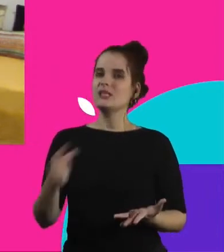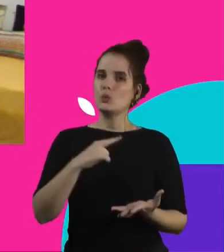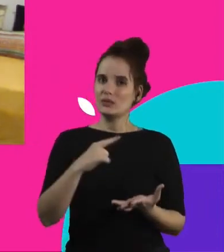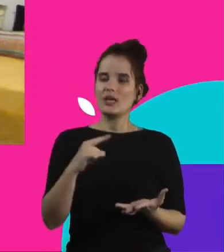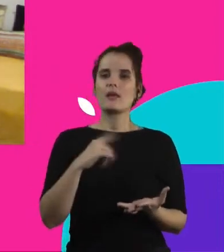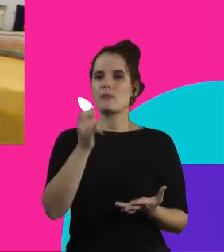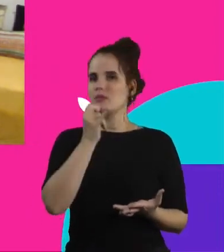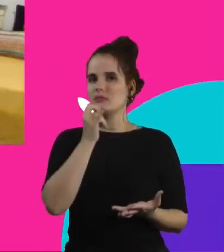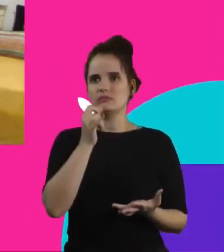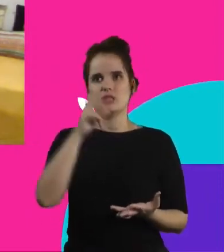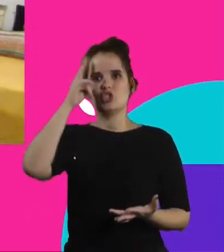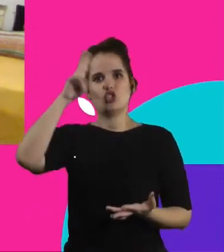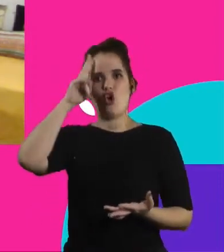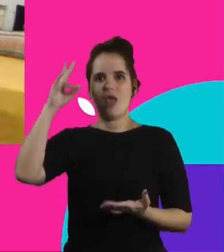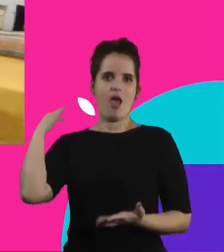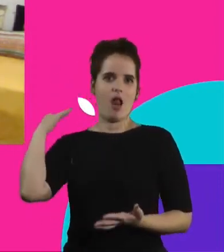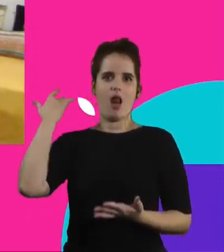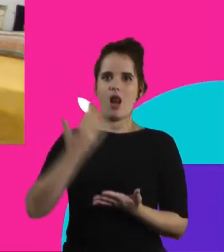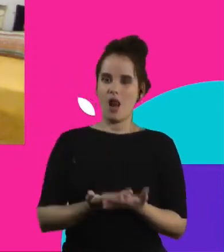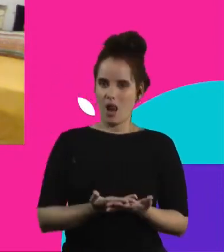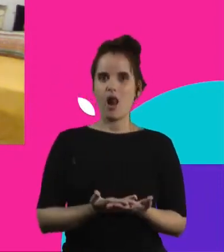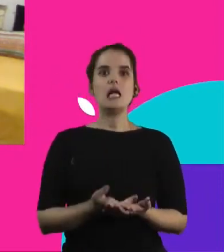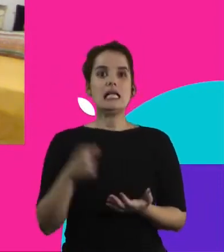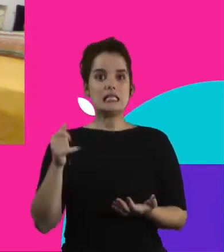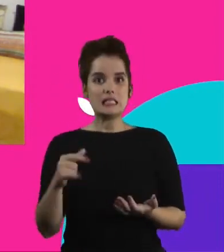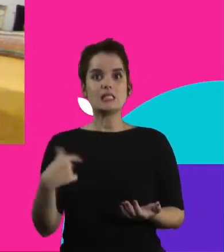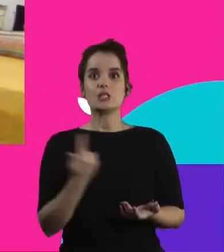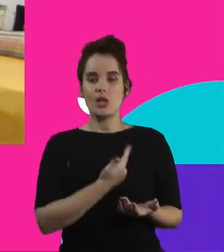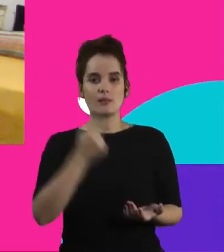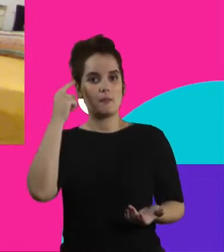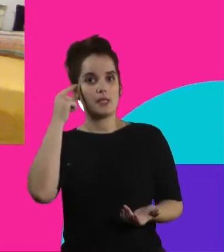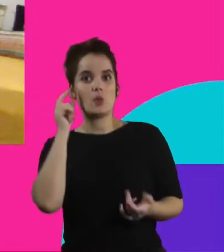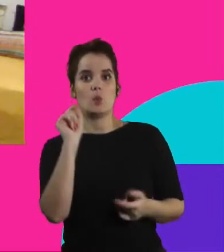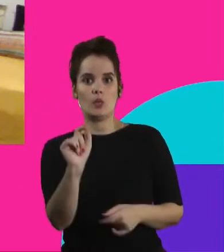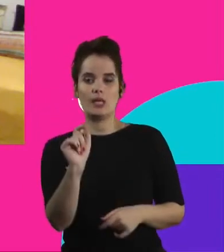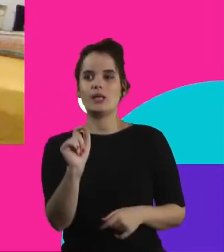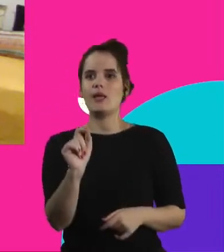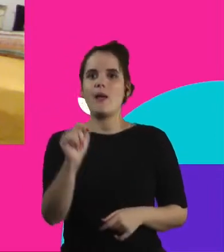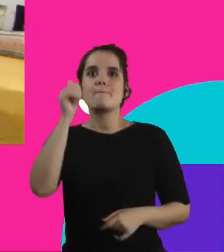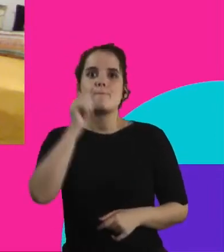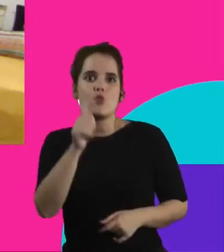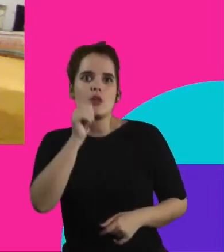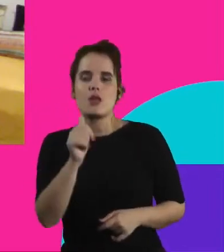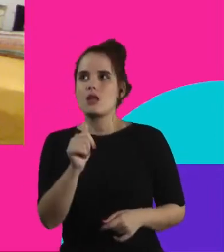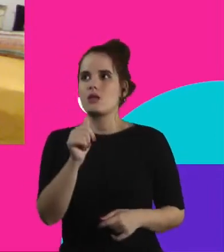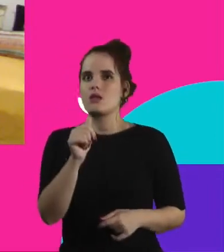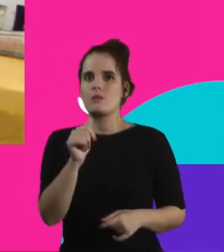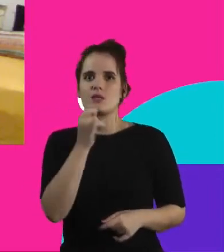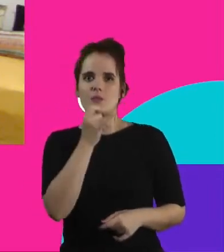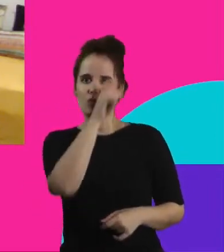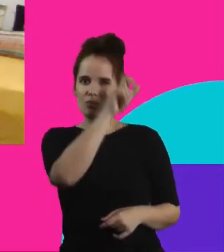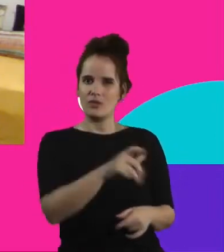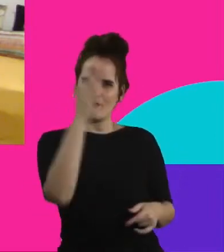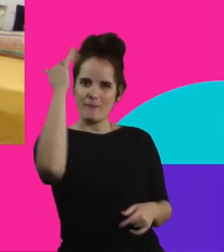histórico como um todo, a história como um todo, se a gente for parar para pensar, é muito difícil de citar uma mulher, de uma física, uma